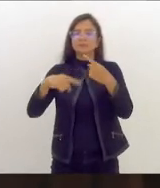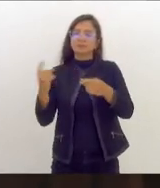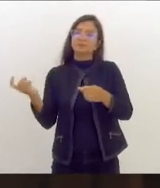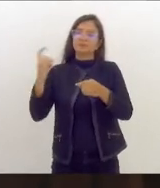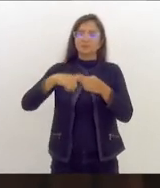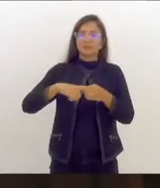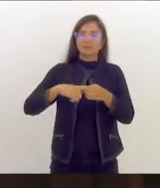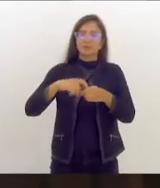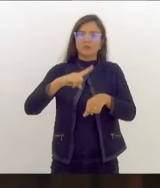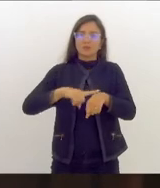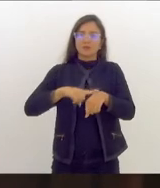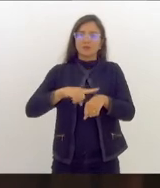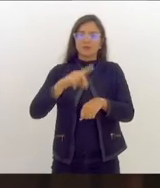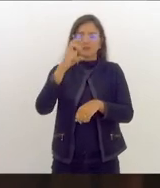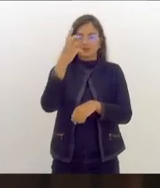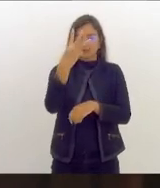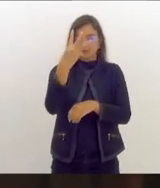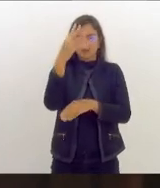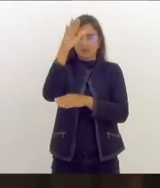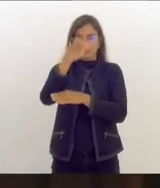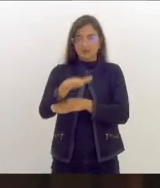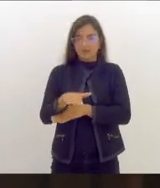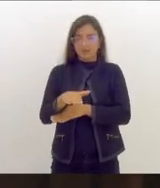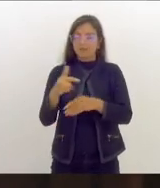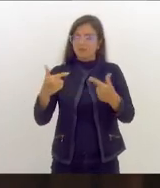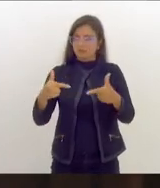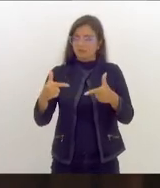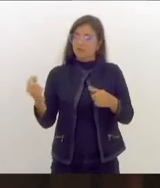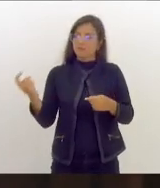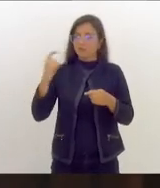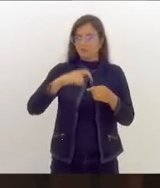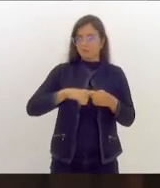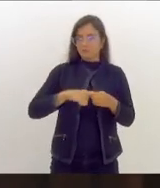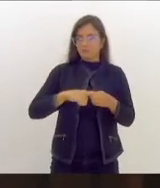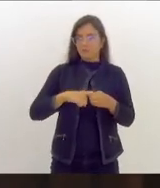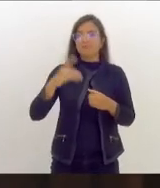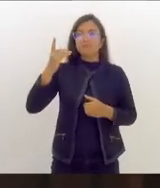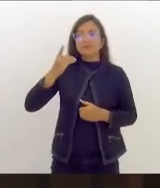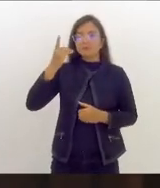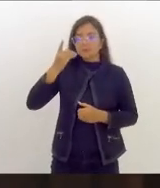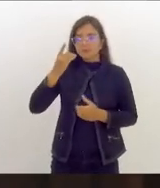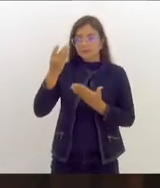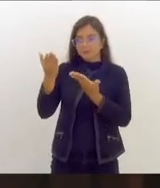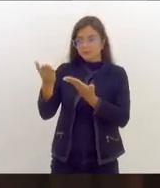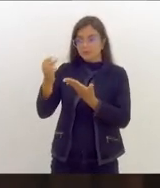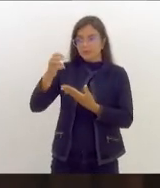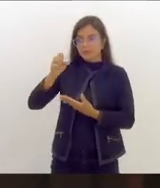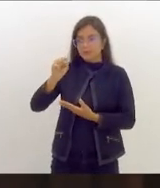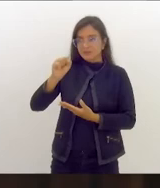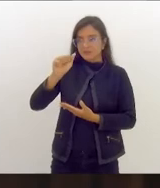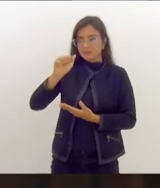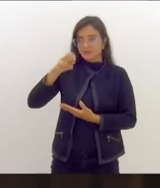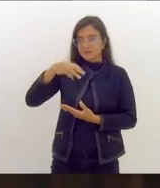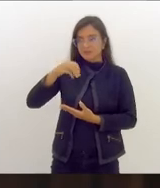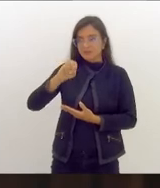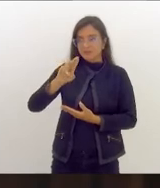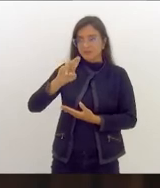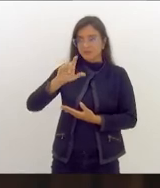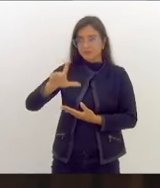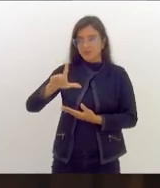os trabalhos serão retomados, deputado Samuel Malafaia, com a ordem do